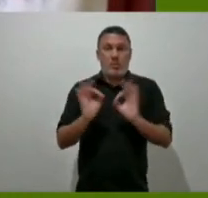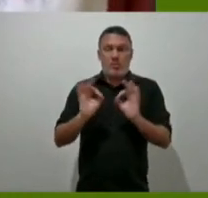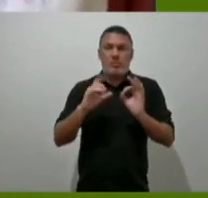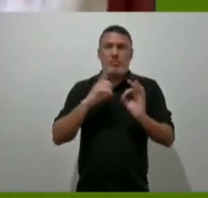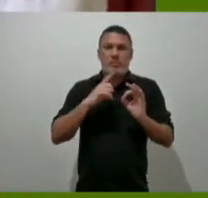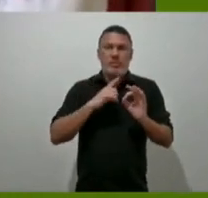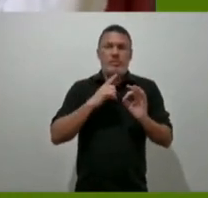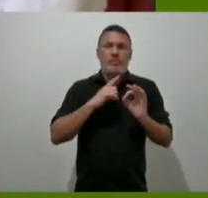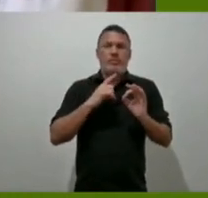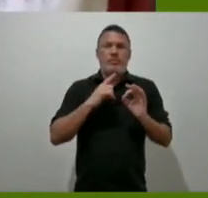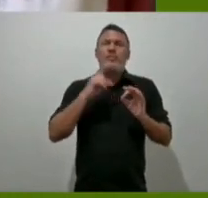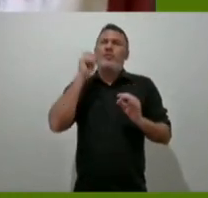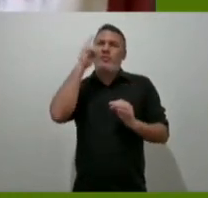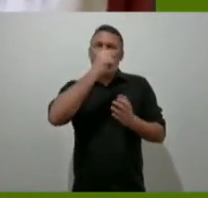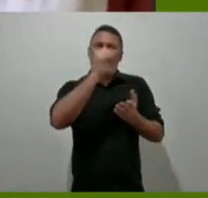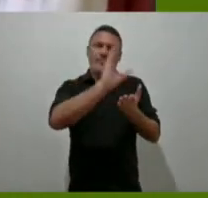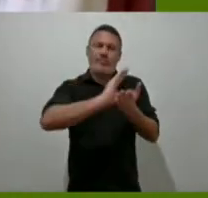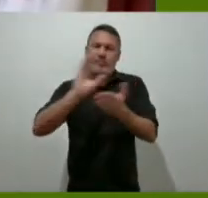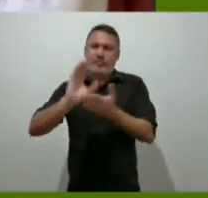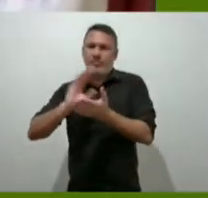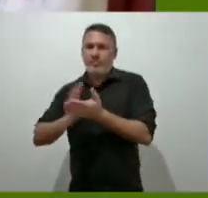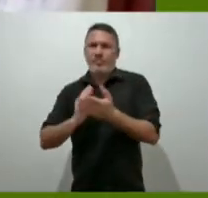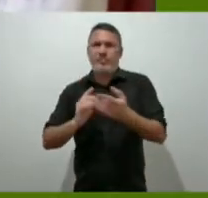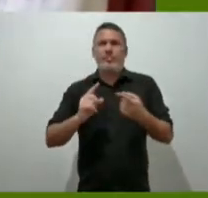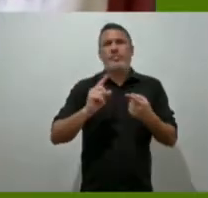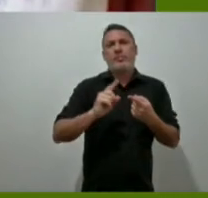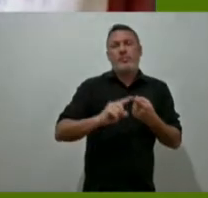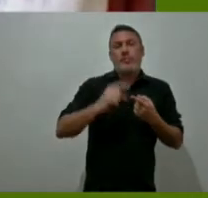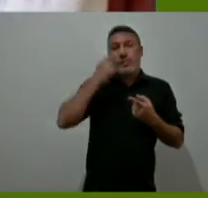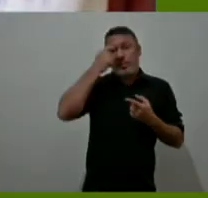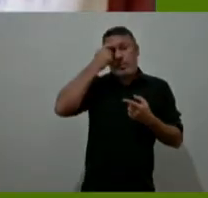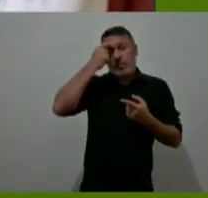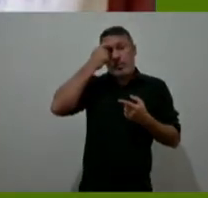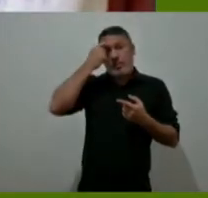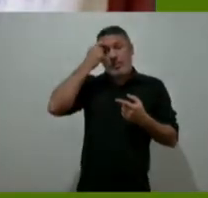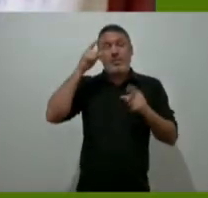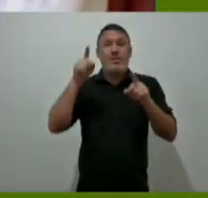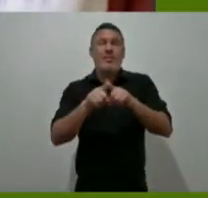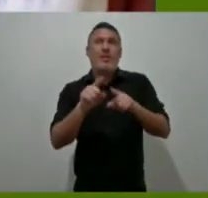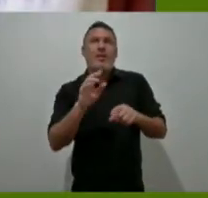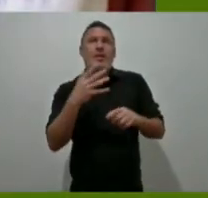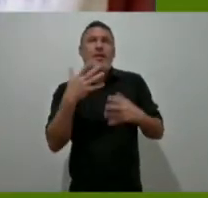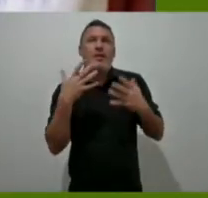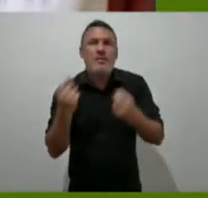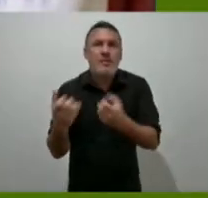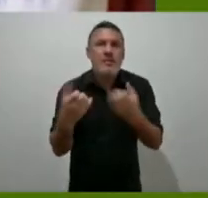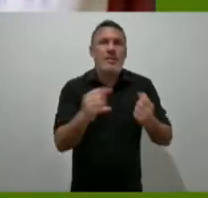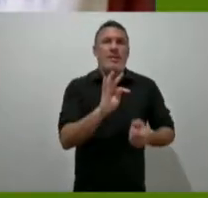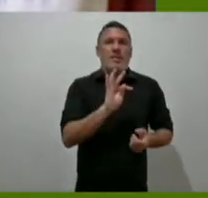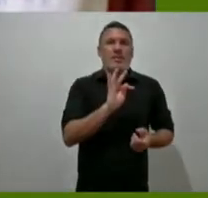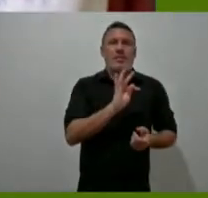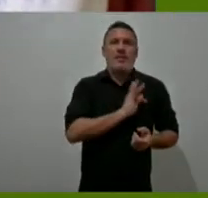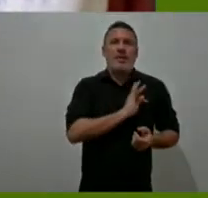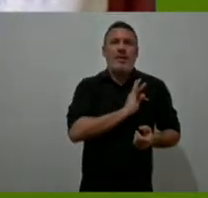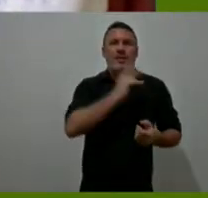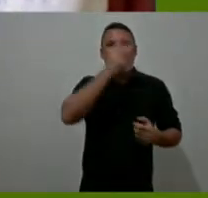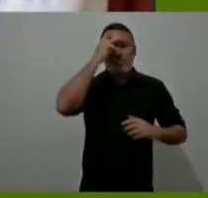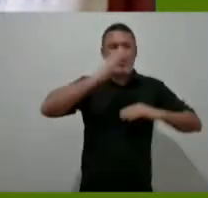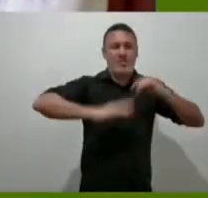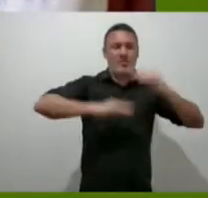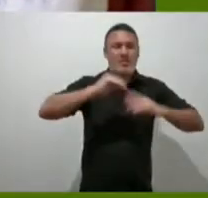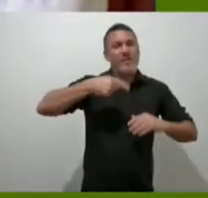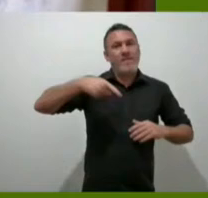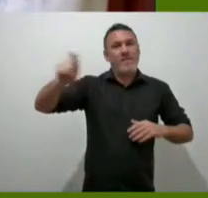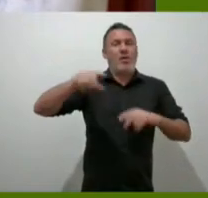recursos, dificuldade de obtenção de técnicos que aceitem ir para o campo, porque a maioria dos técnicos